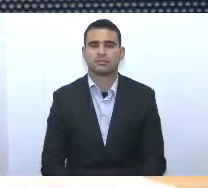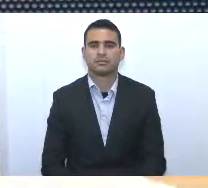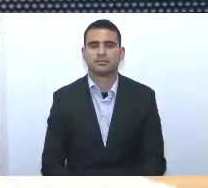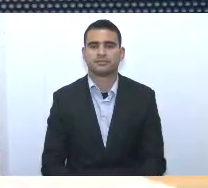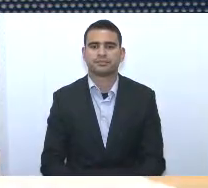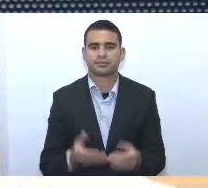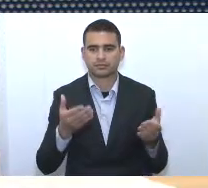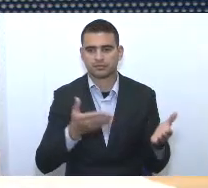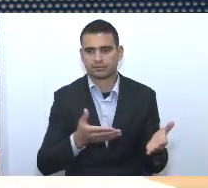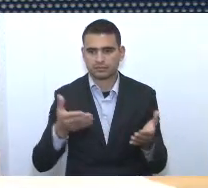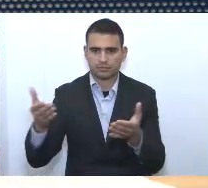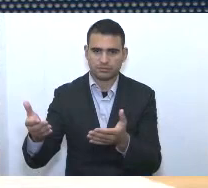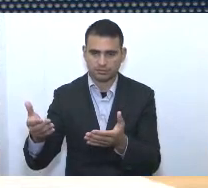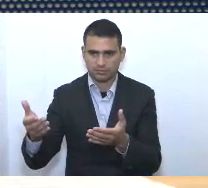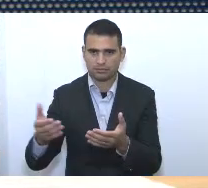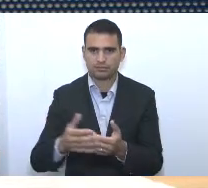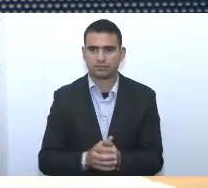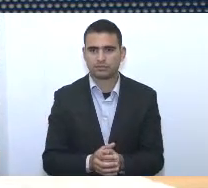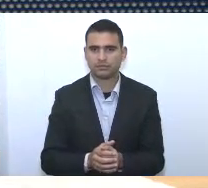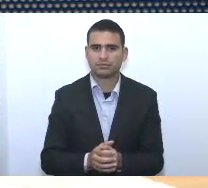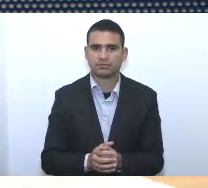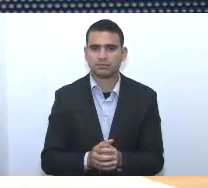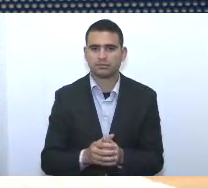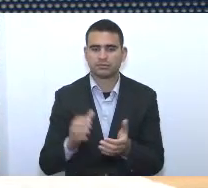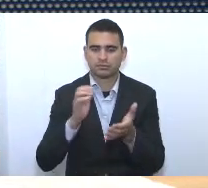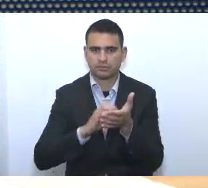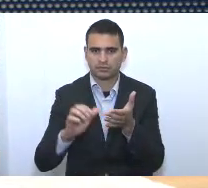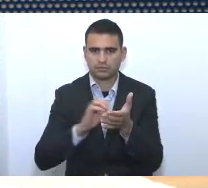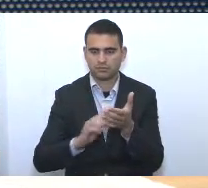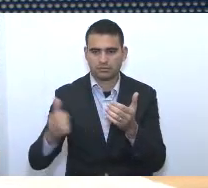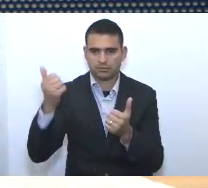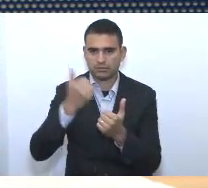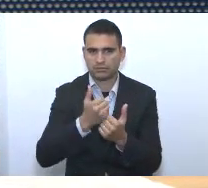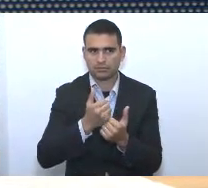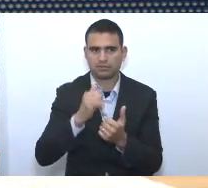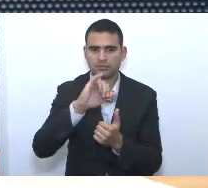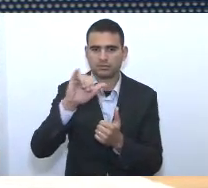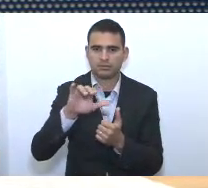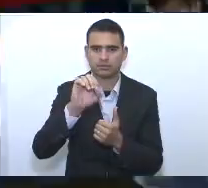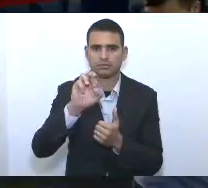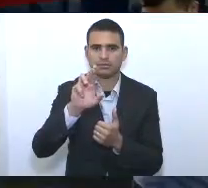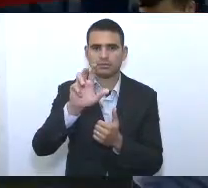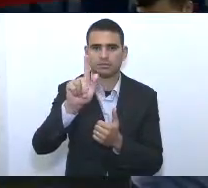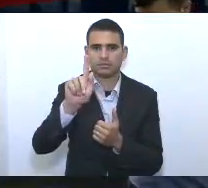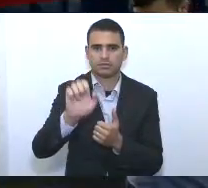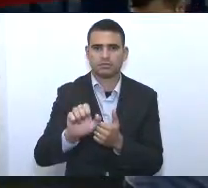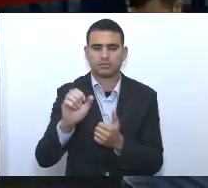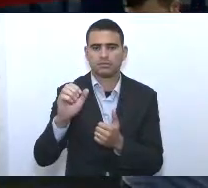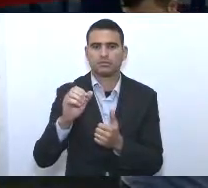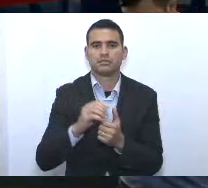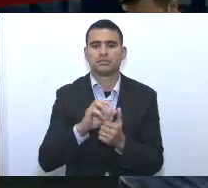Passamos a palavra ao nobre secretário adjunto Jorge Luiz Carniti.